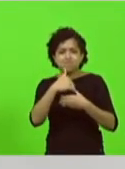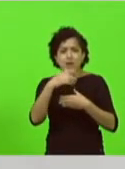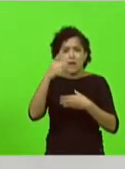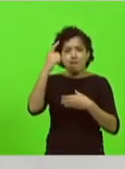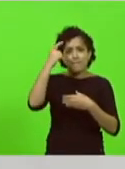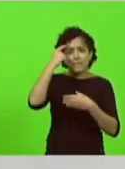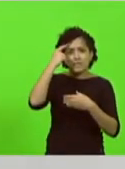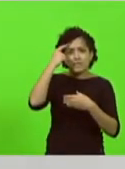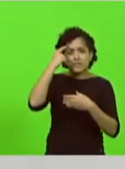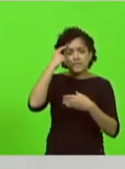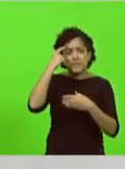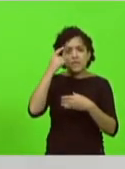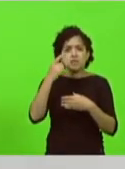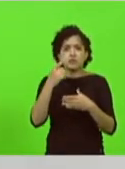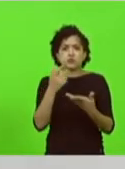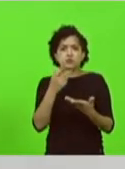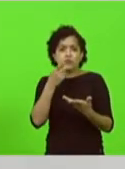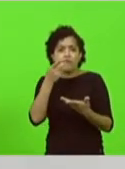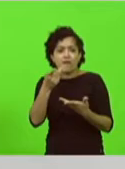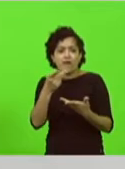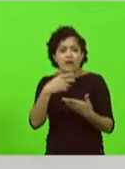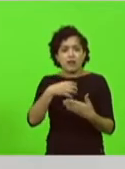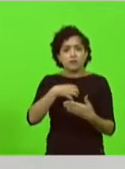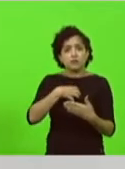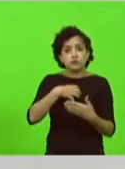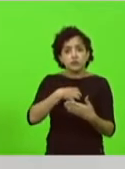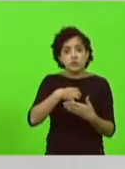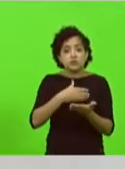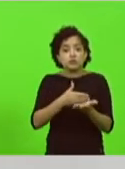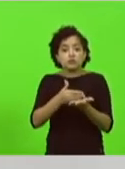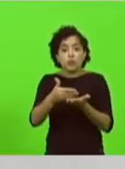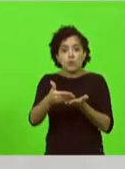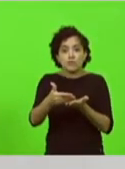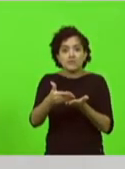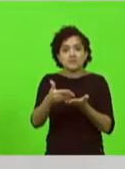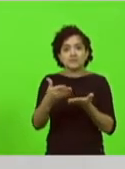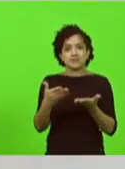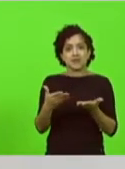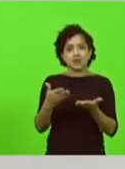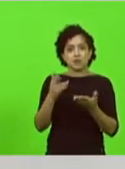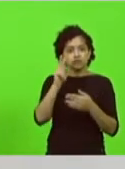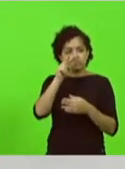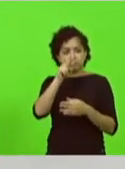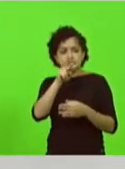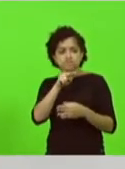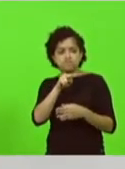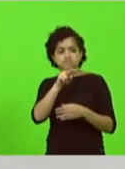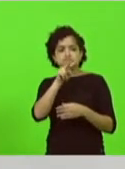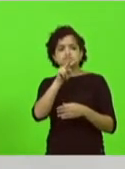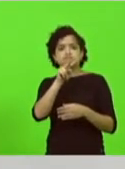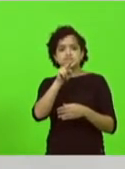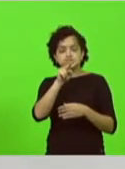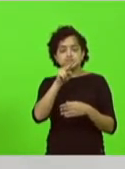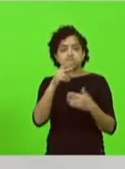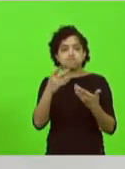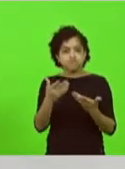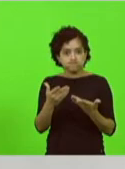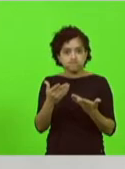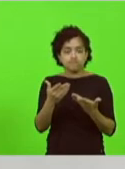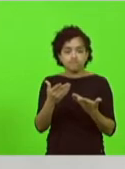no vocabulário e, a começar, pelo simples modo de olhar no início de um